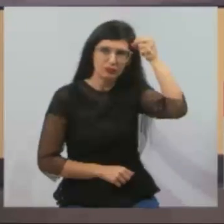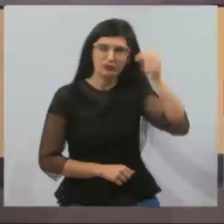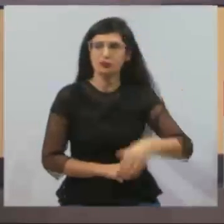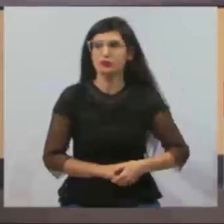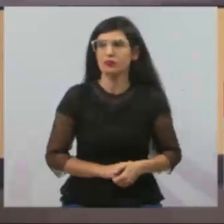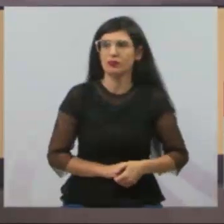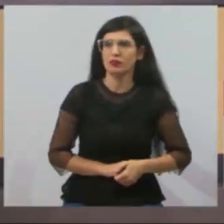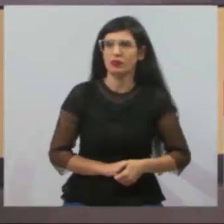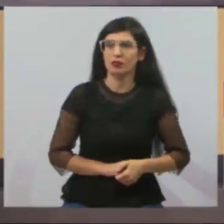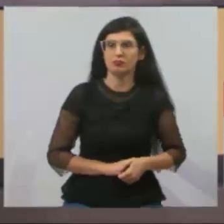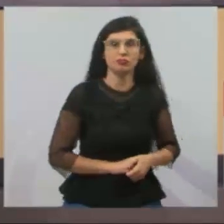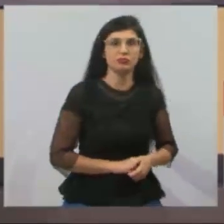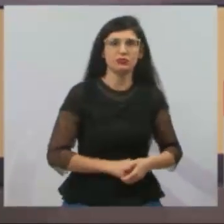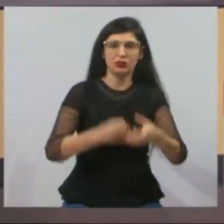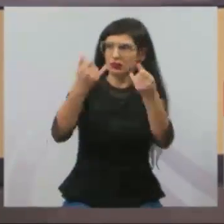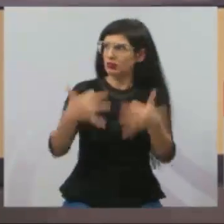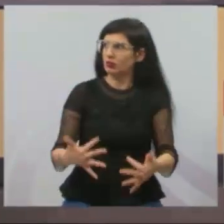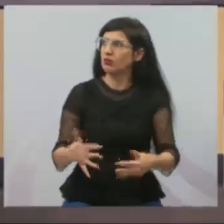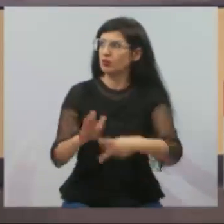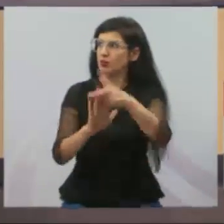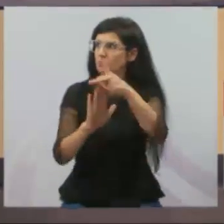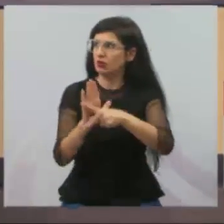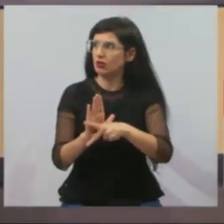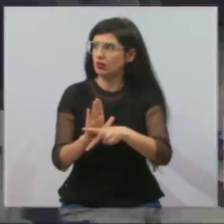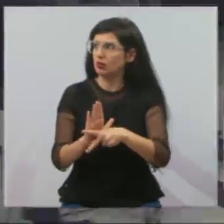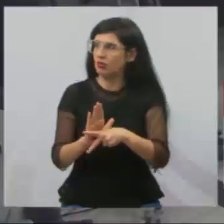Apresentação do projeto.